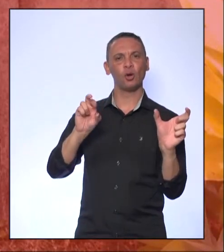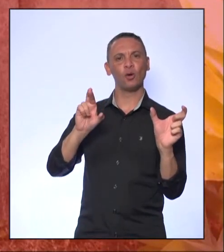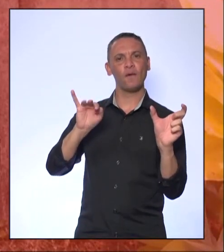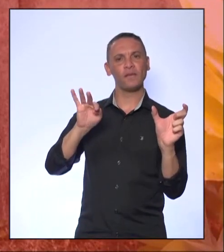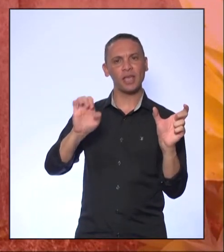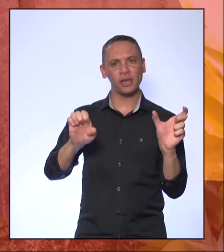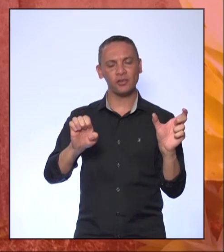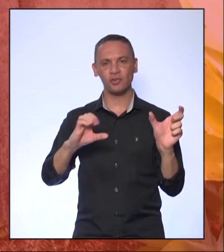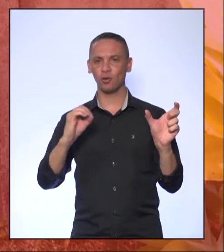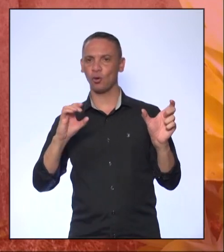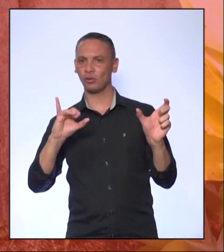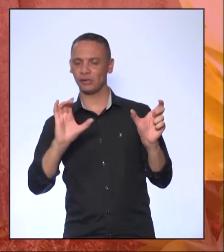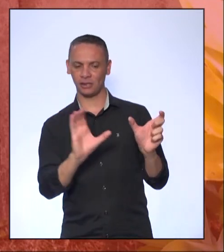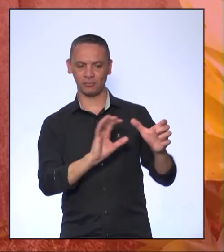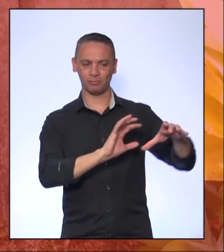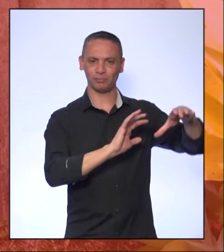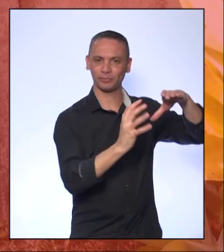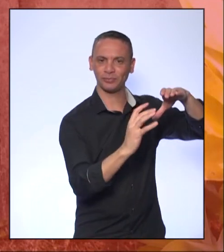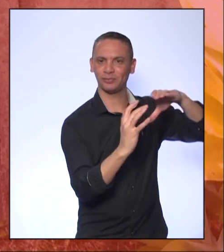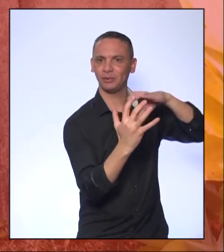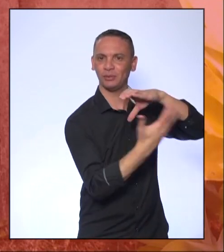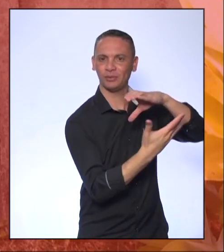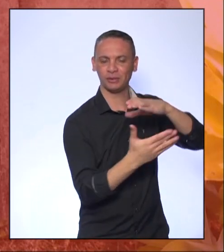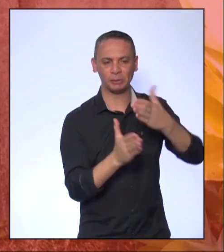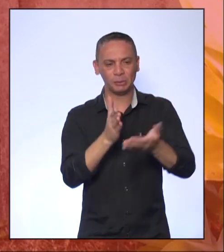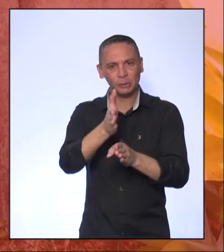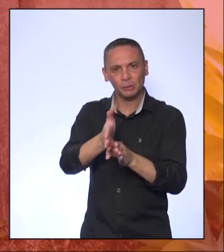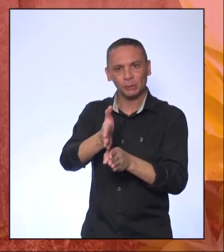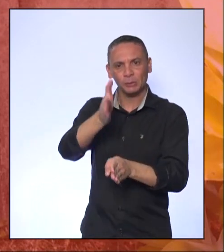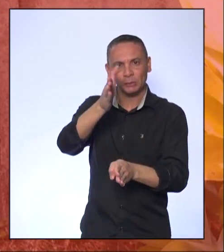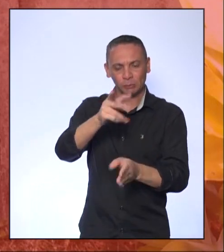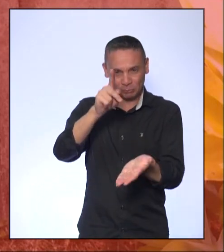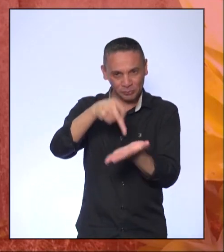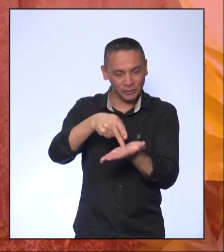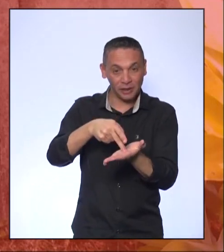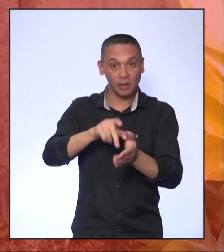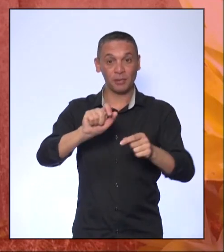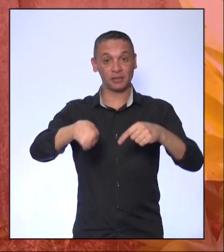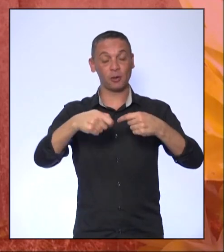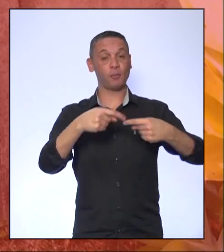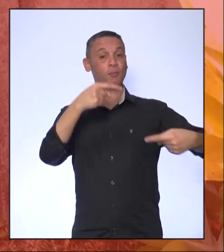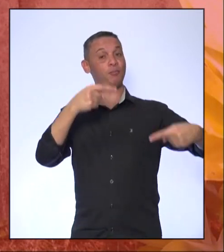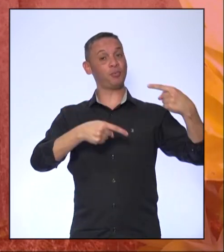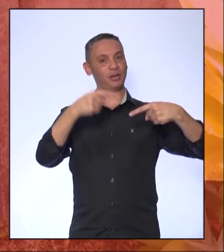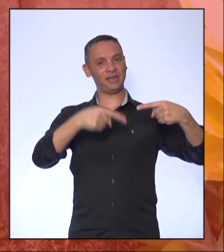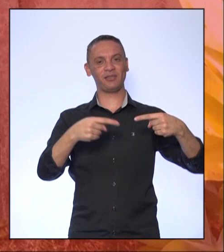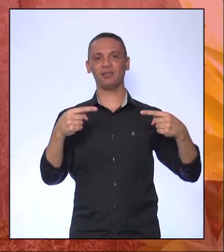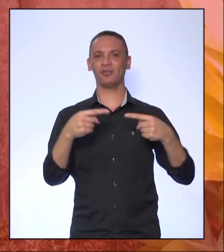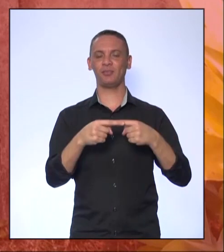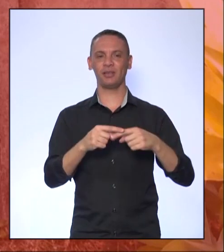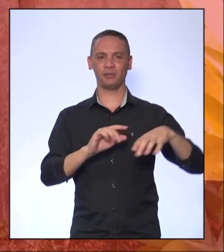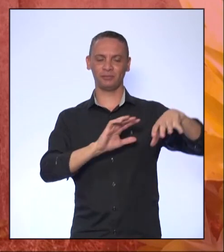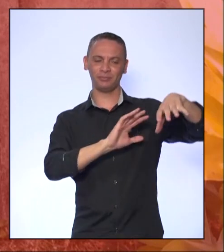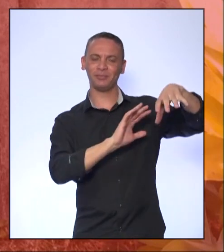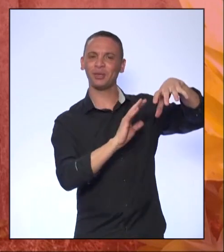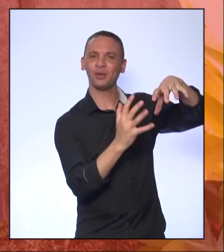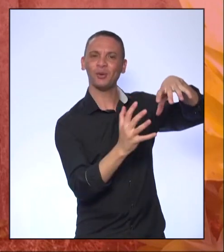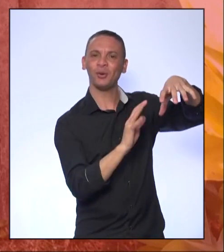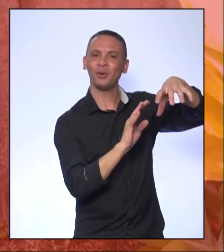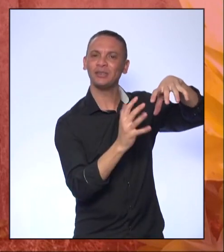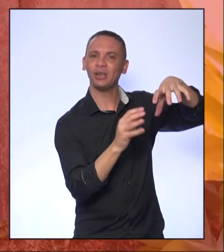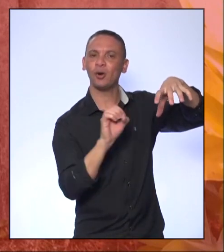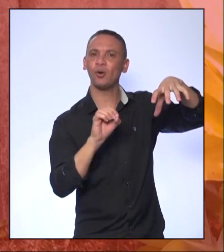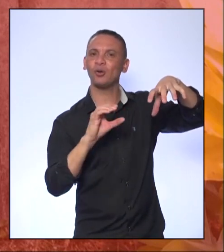Ocidente não significavam uma divisão física, mas sim uma divisão geopolítica. O Ocidente representava os